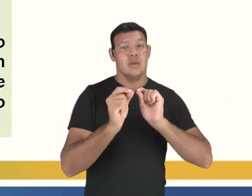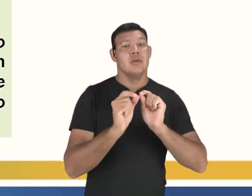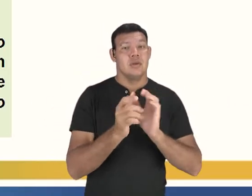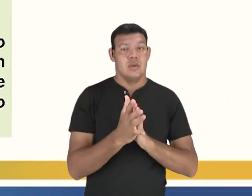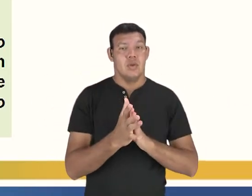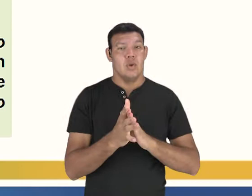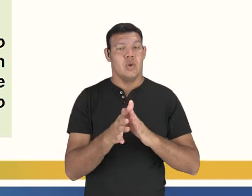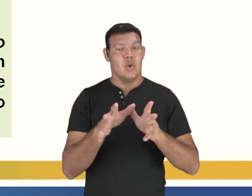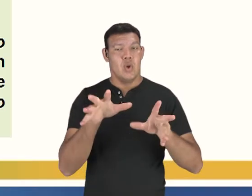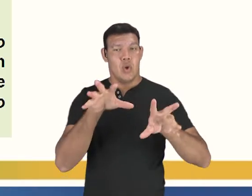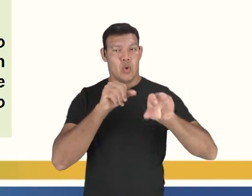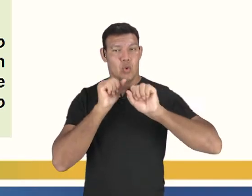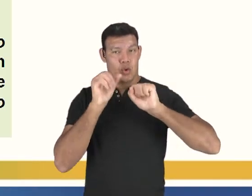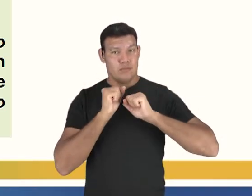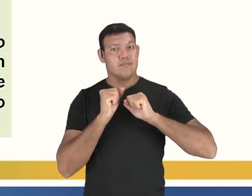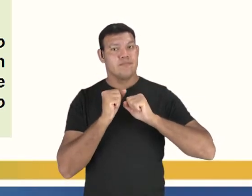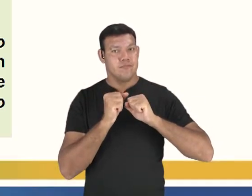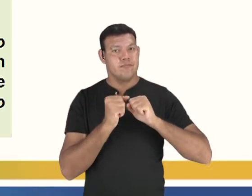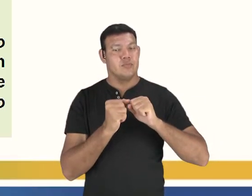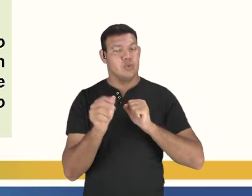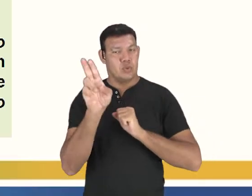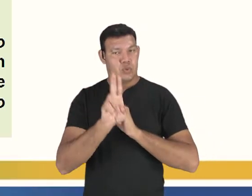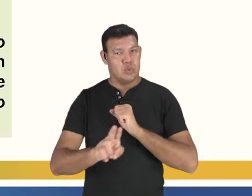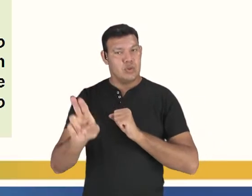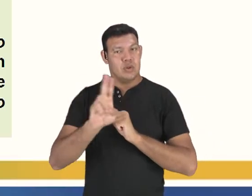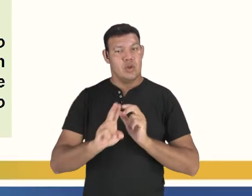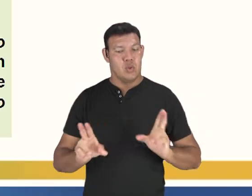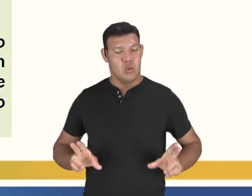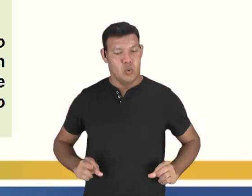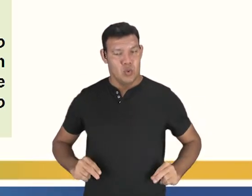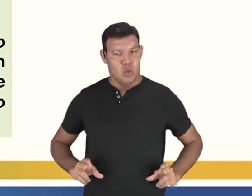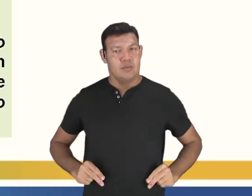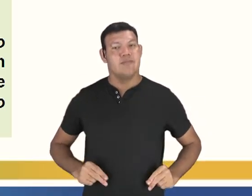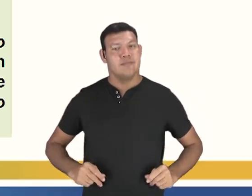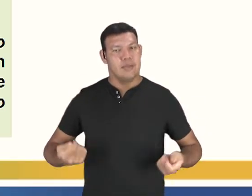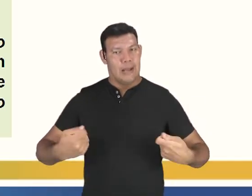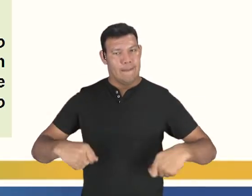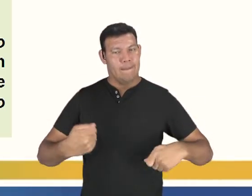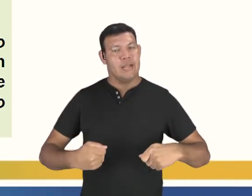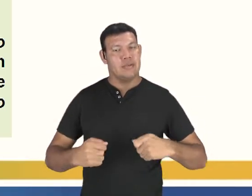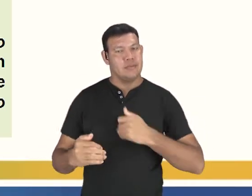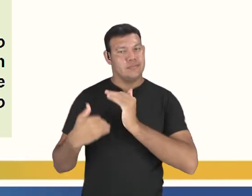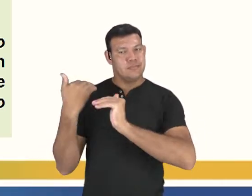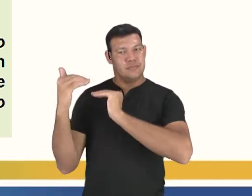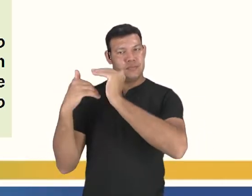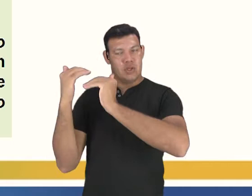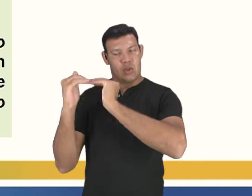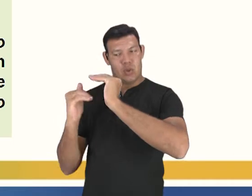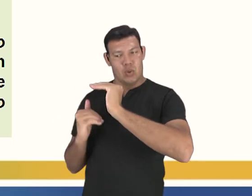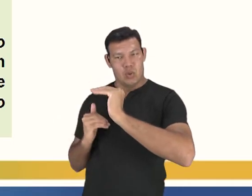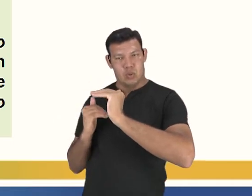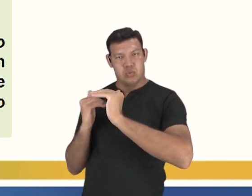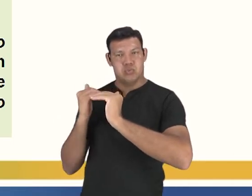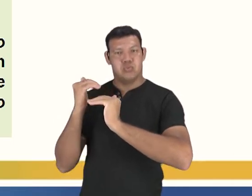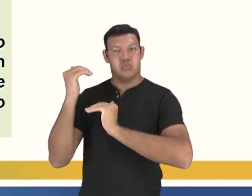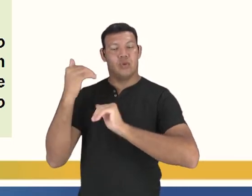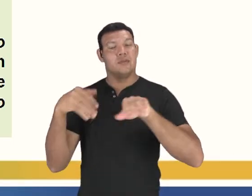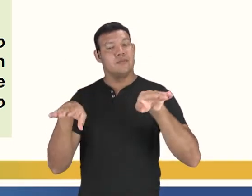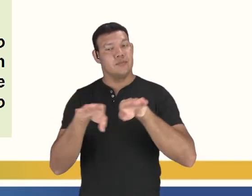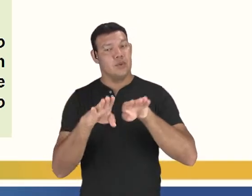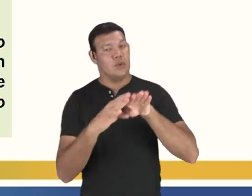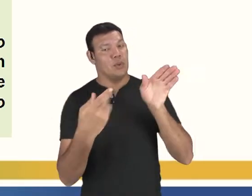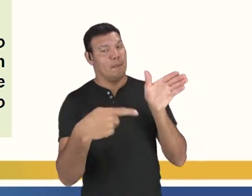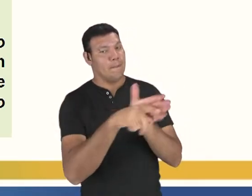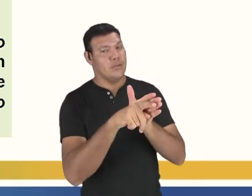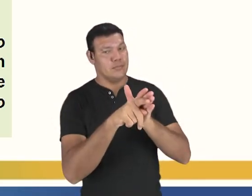de consumo, absorção e utilização dos nutrientes necessários para o crescimento e desenvolvimento do corpo, tá? E o